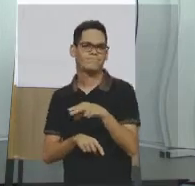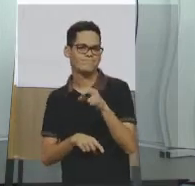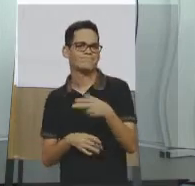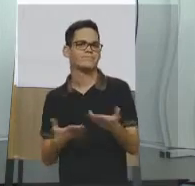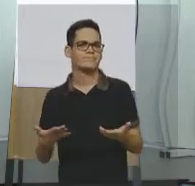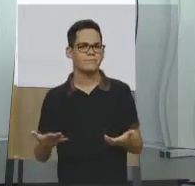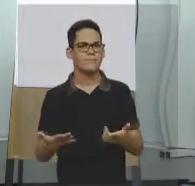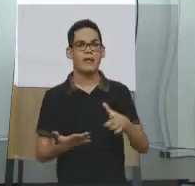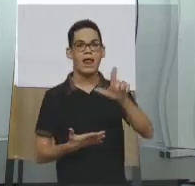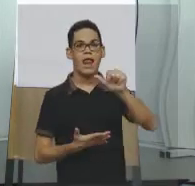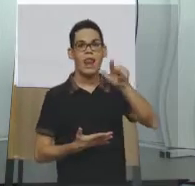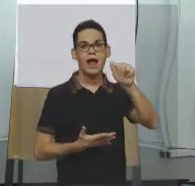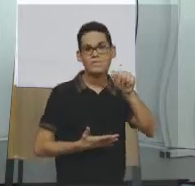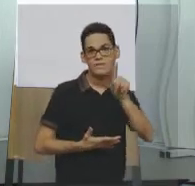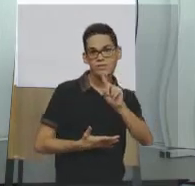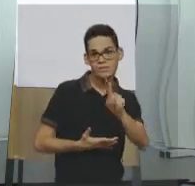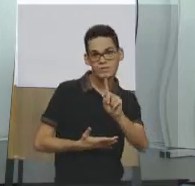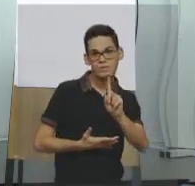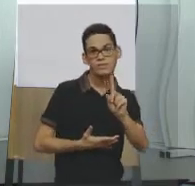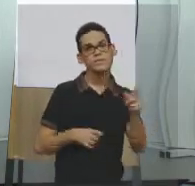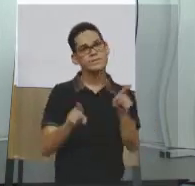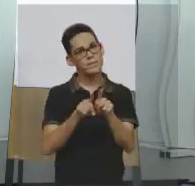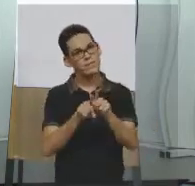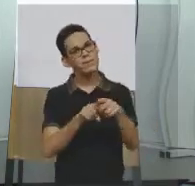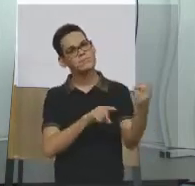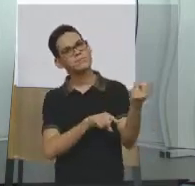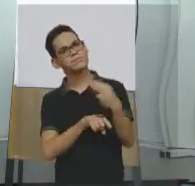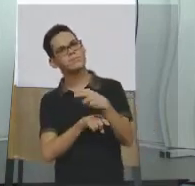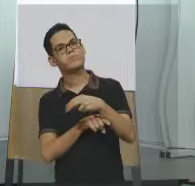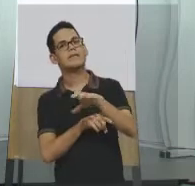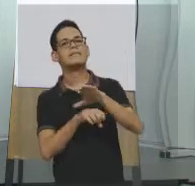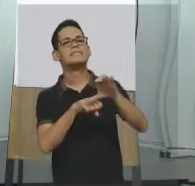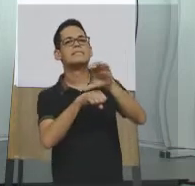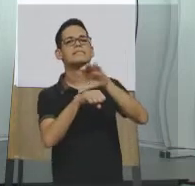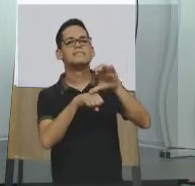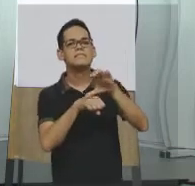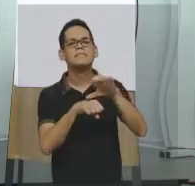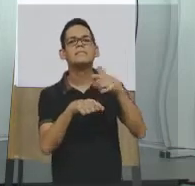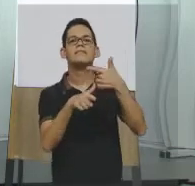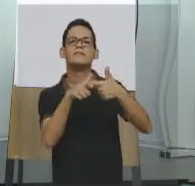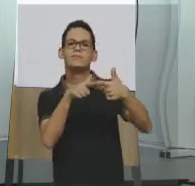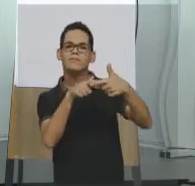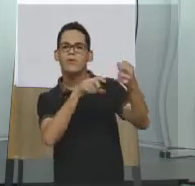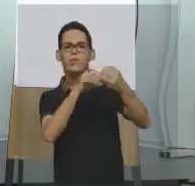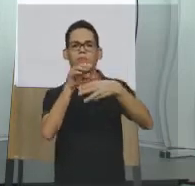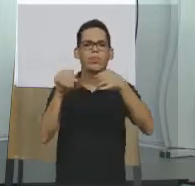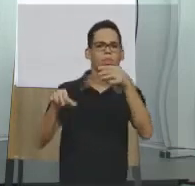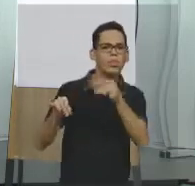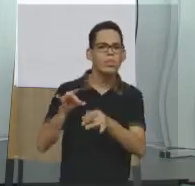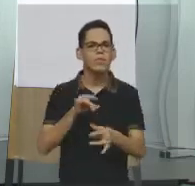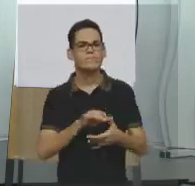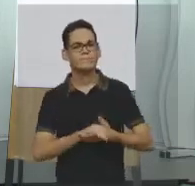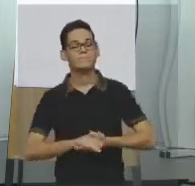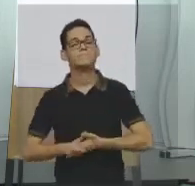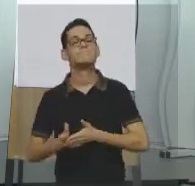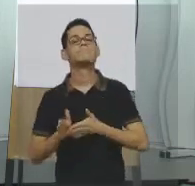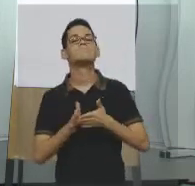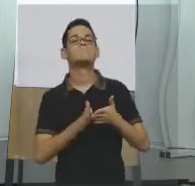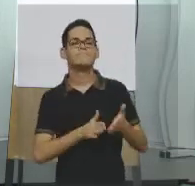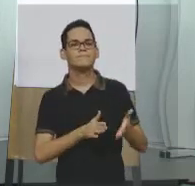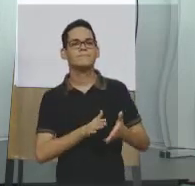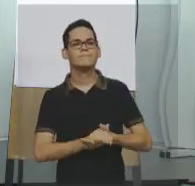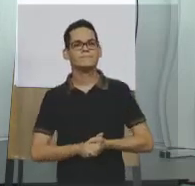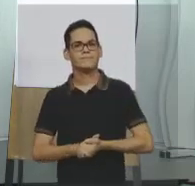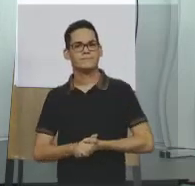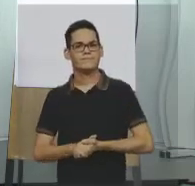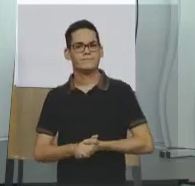por causa de lava. Então, isso é uma questão importante para a gente saber que o vulcão, o problema dele não é só a lava. Bom, e